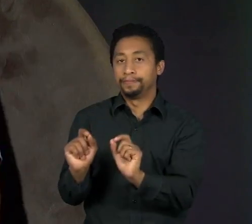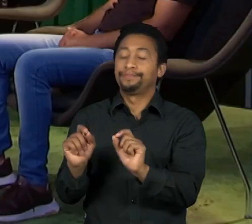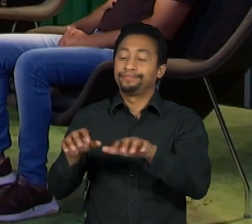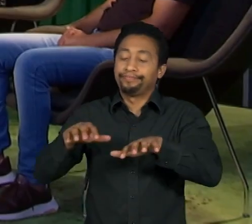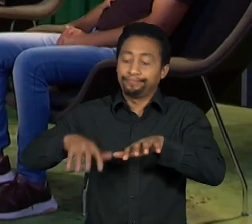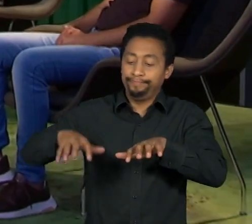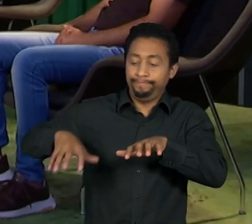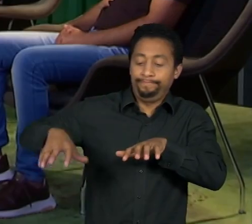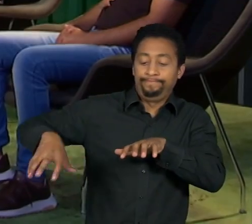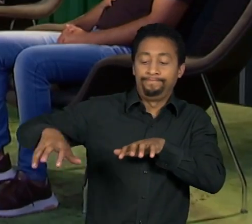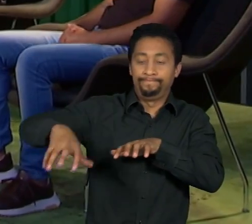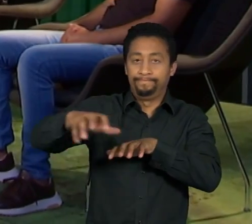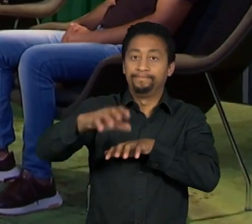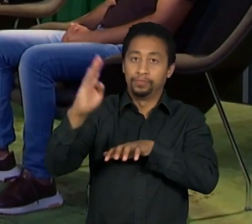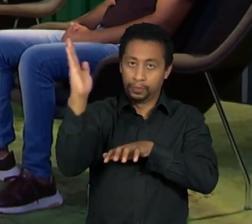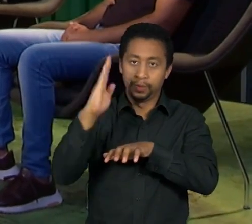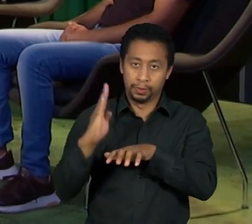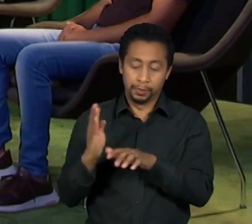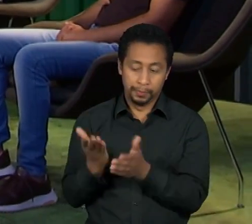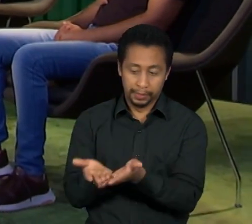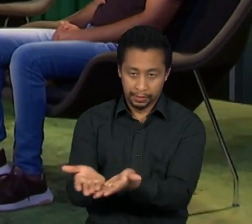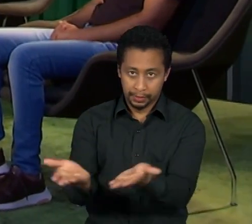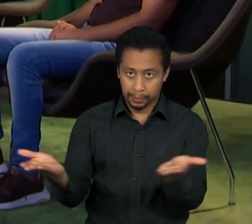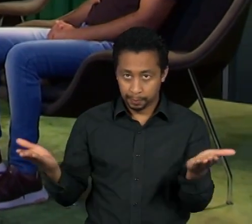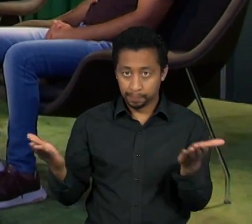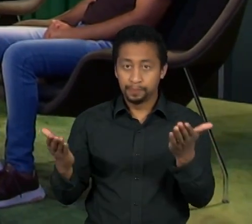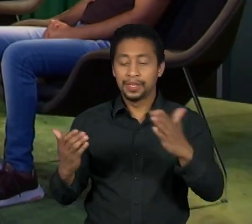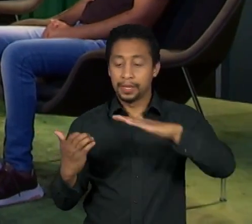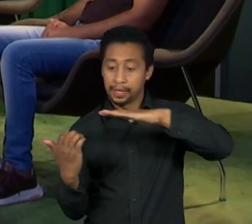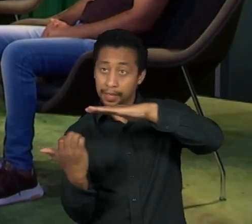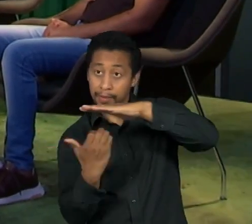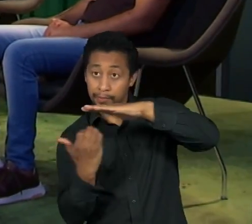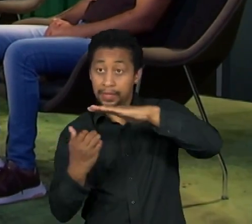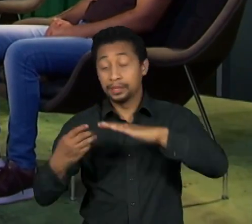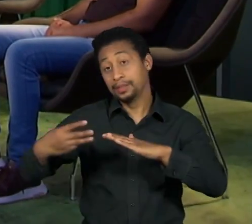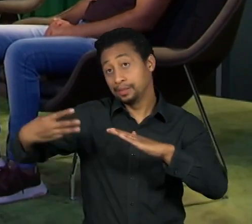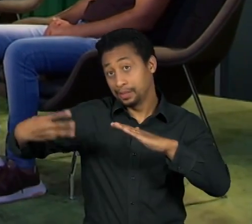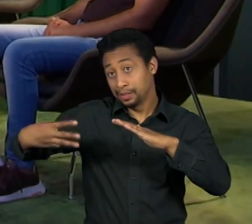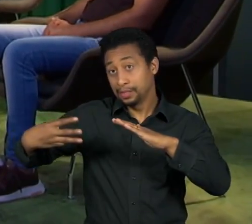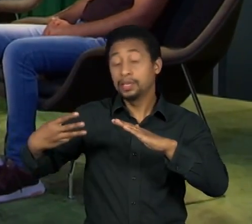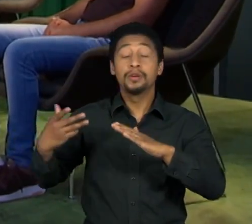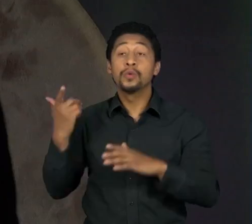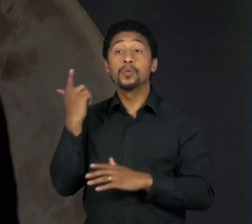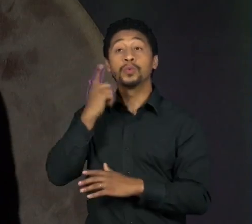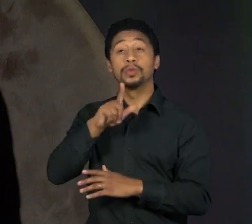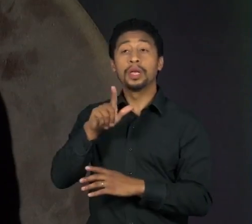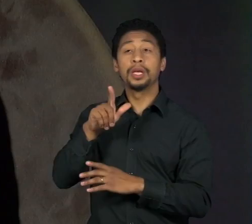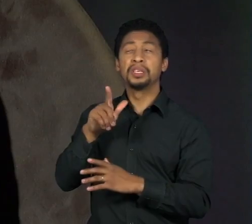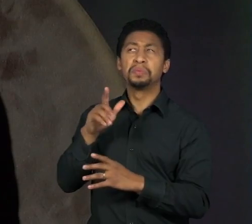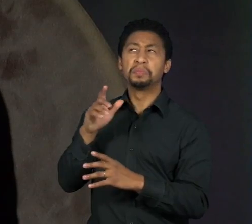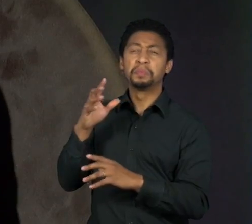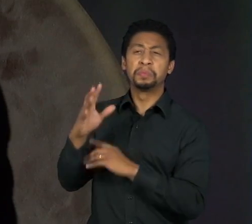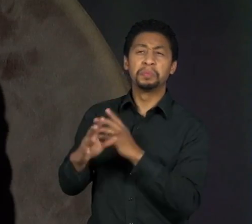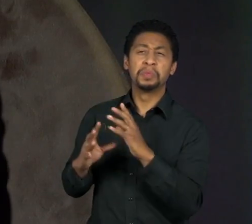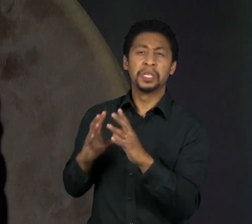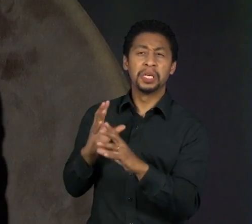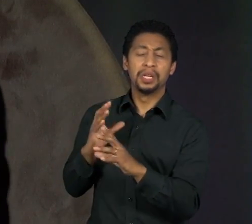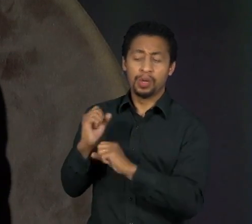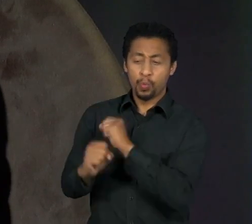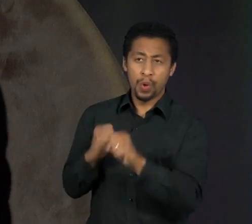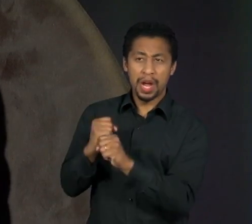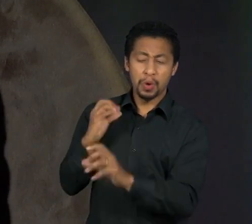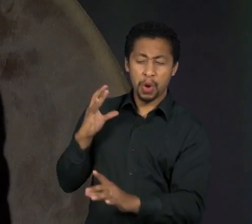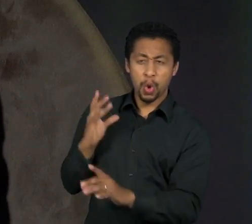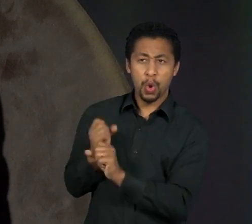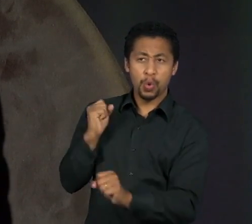dos territórios, sim, elas vivem com em torno de entre 5 e 25 mil reais por ano. E quando você vai